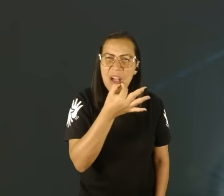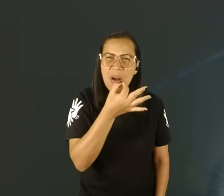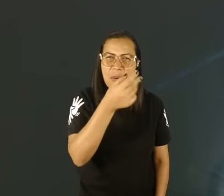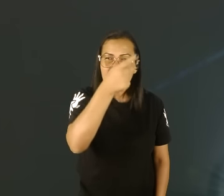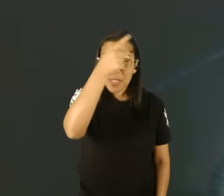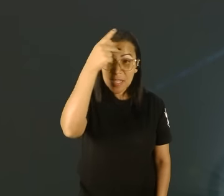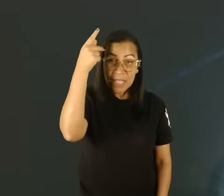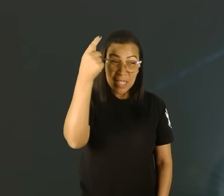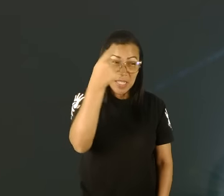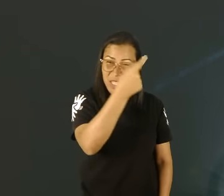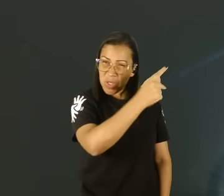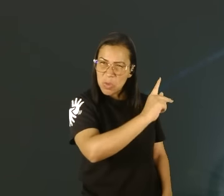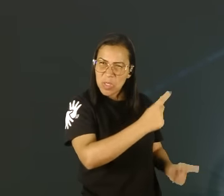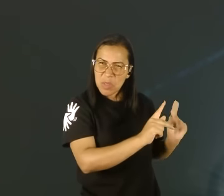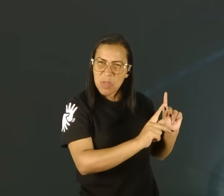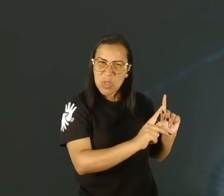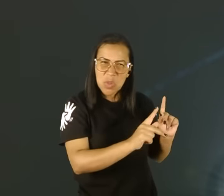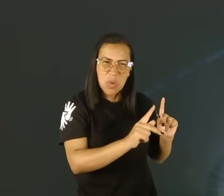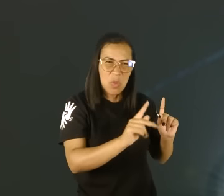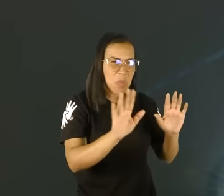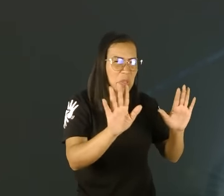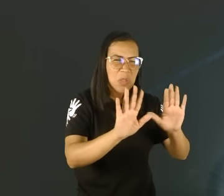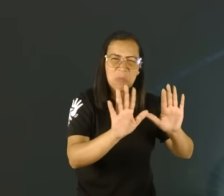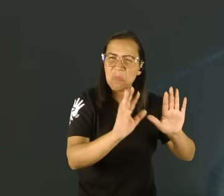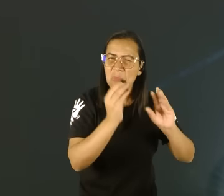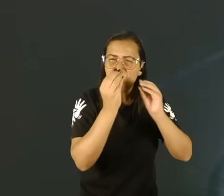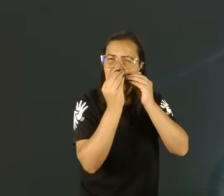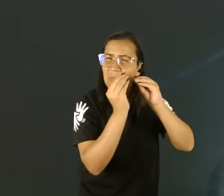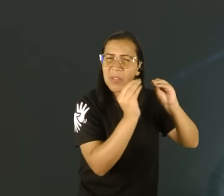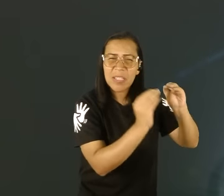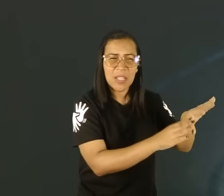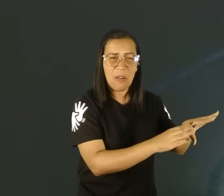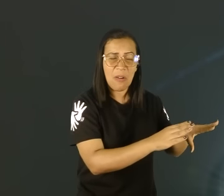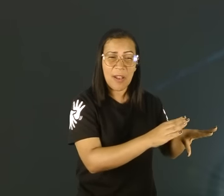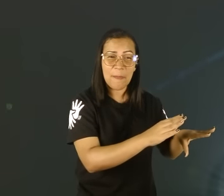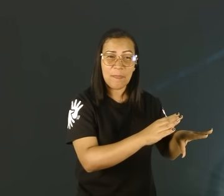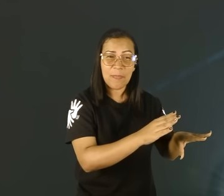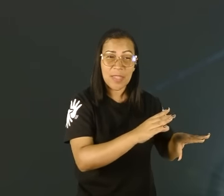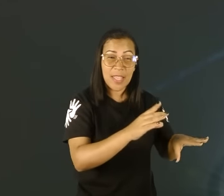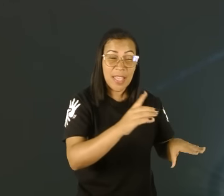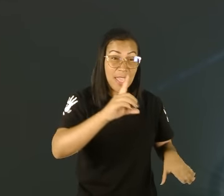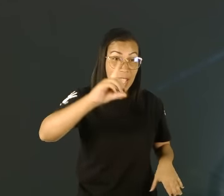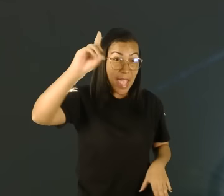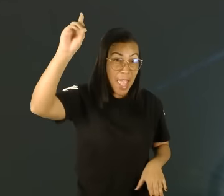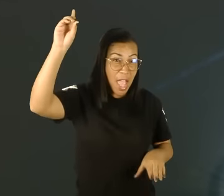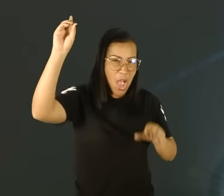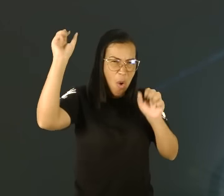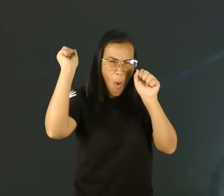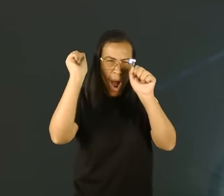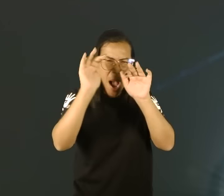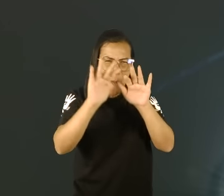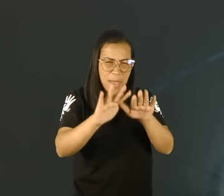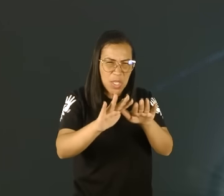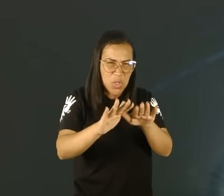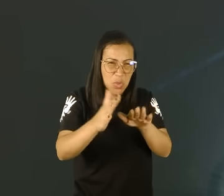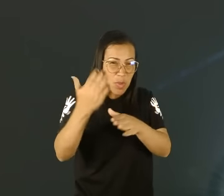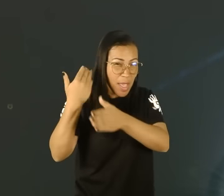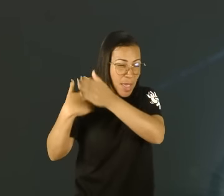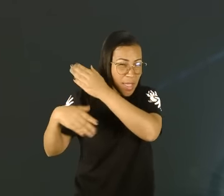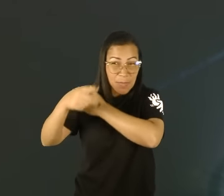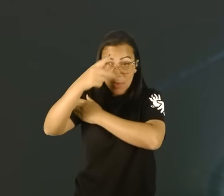vou abençoar você também. Eu vou abençoar você também. É por isso que essa pedra parece que está